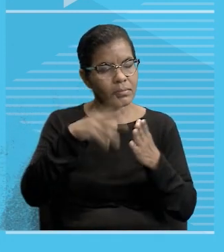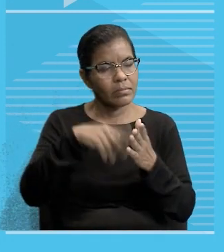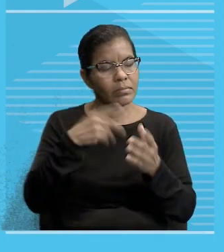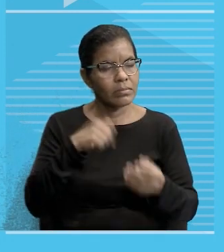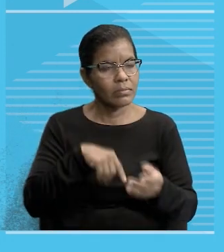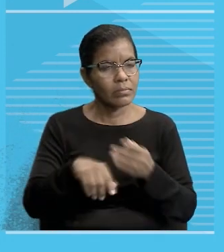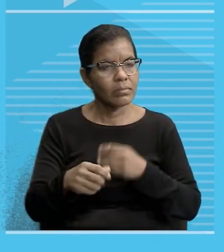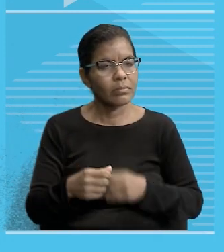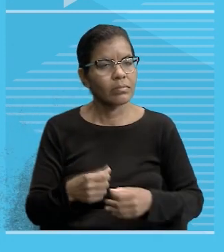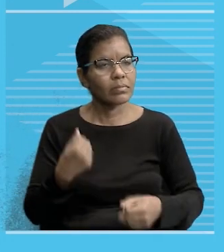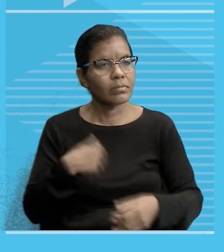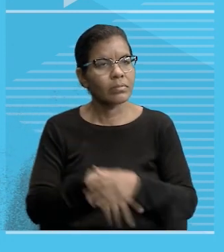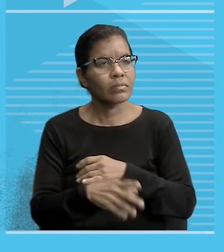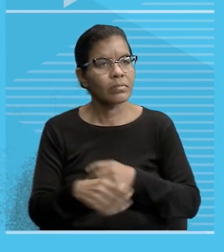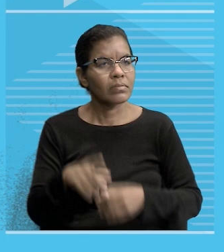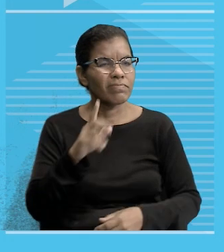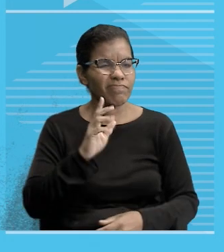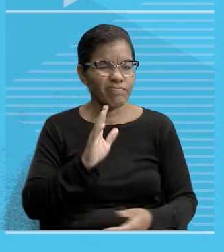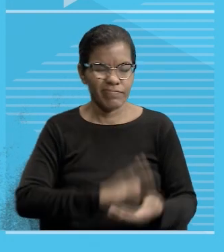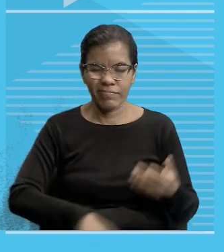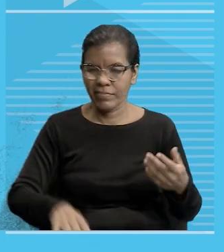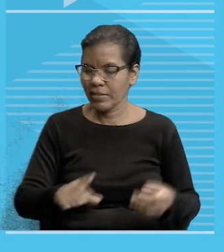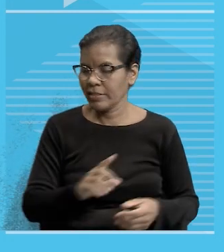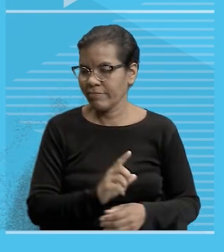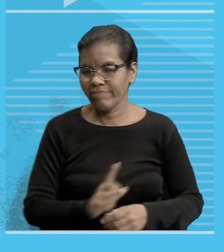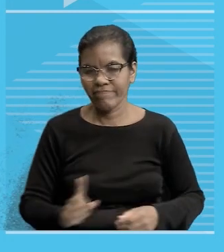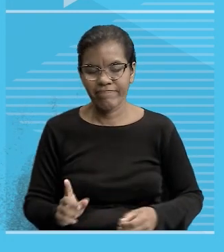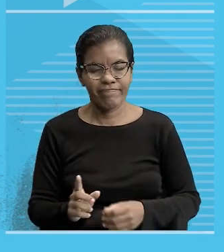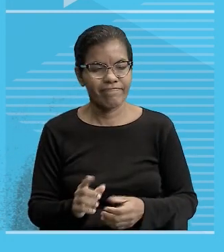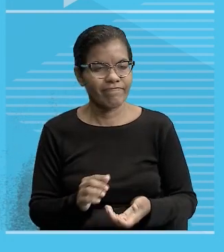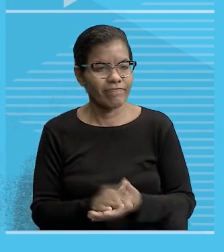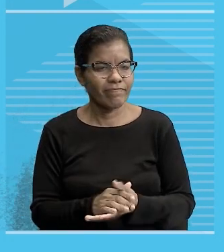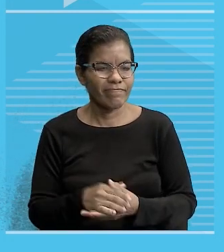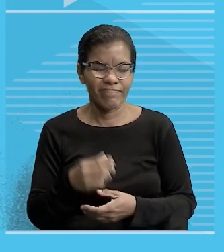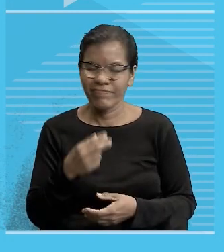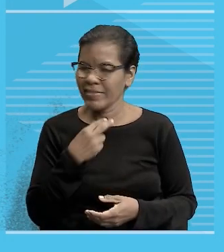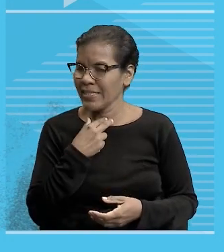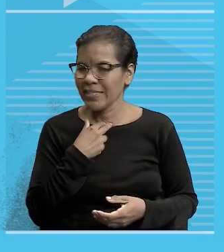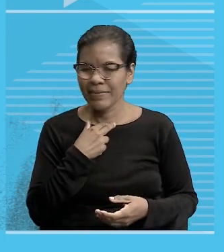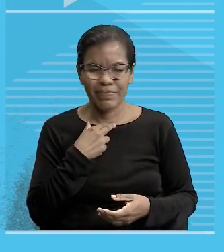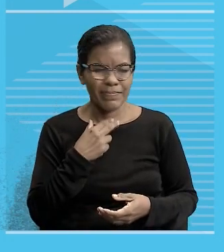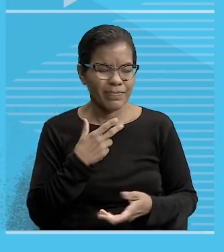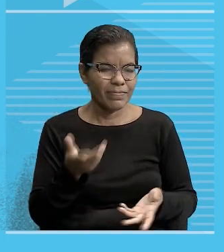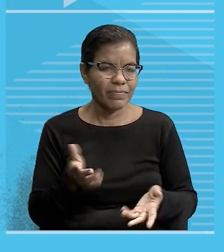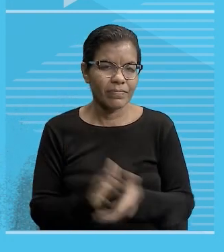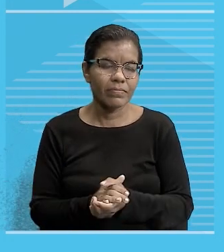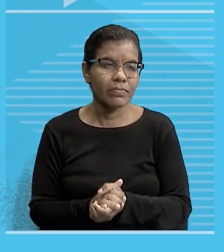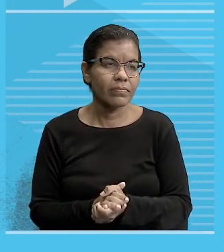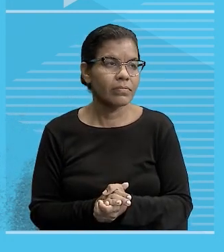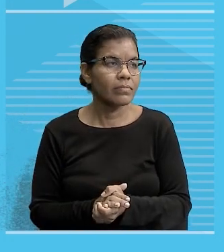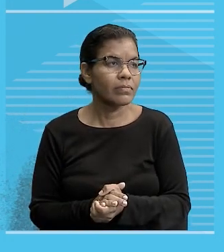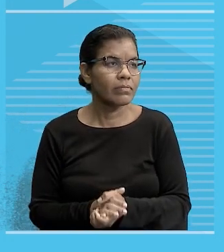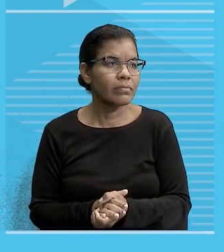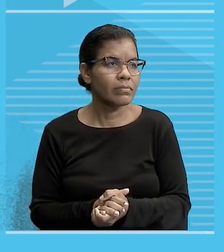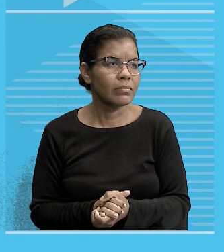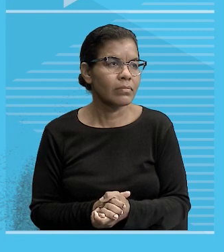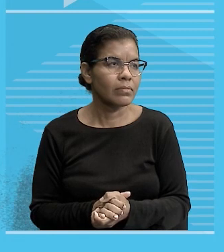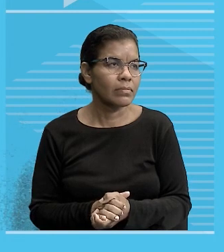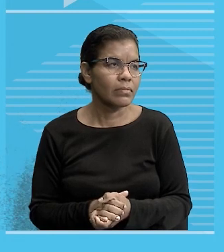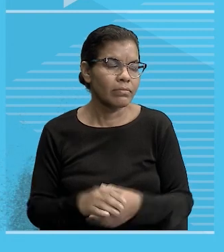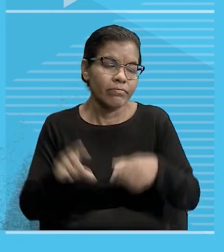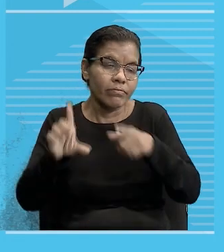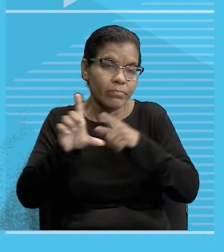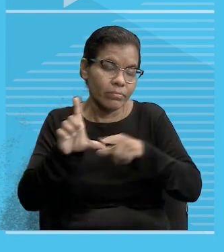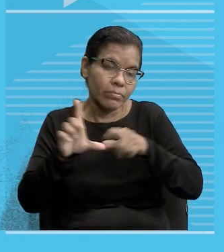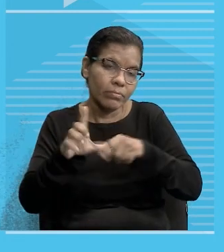for fazer uma questão já vai eliminando aquelas que são absurdas absurda Então cara meu amado